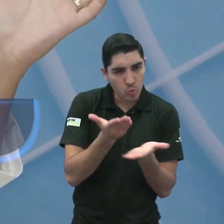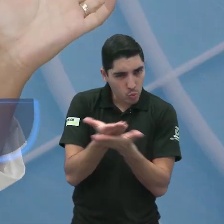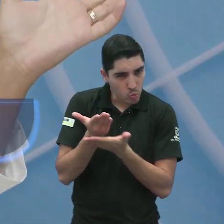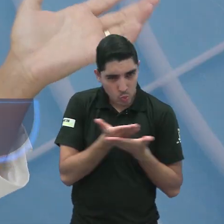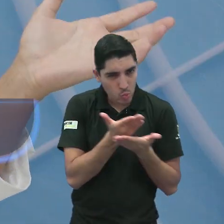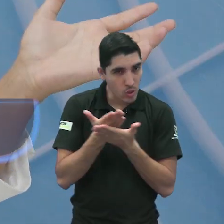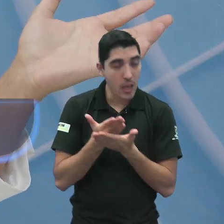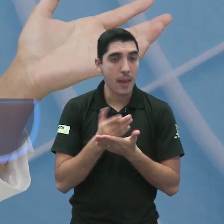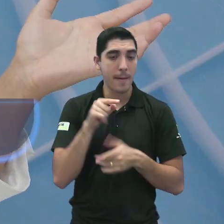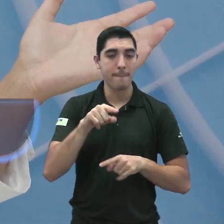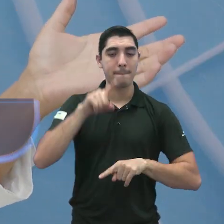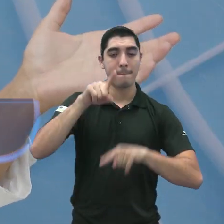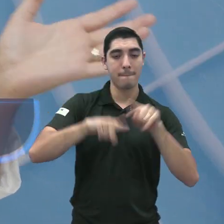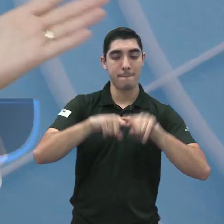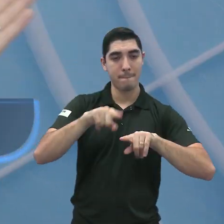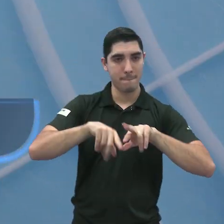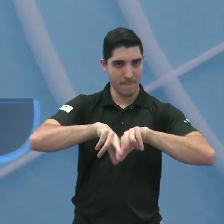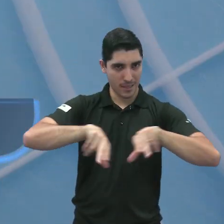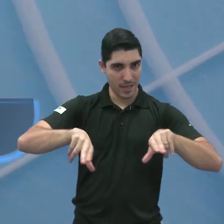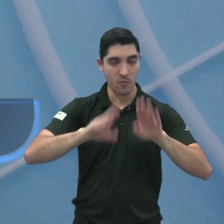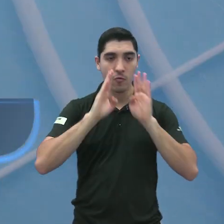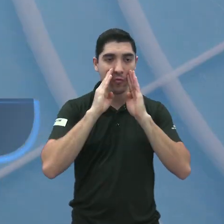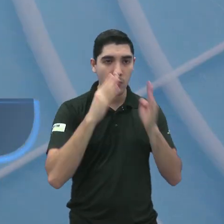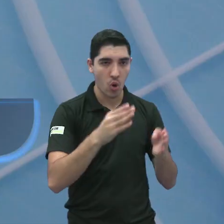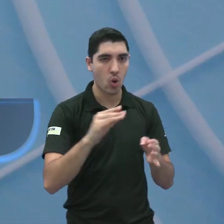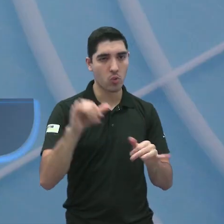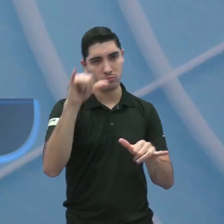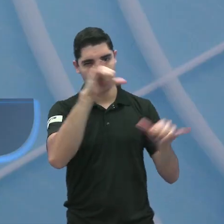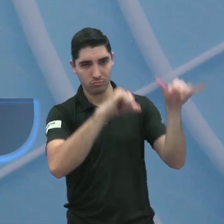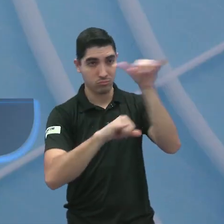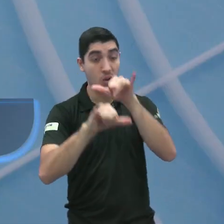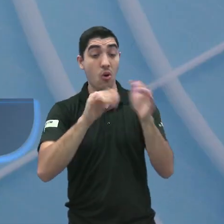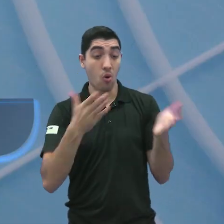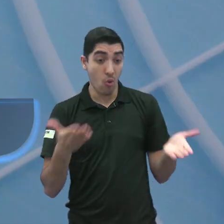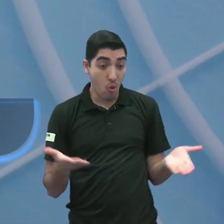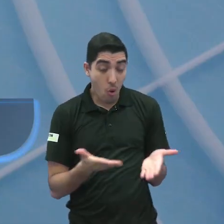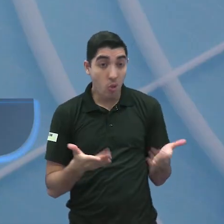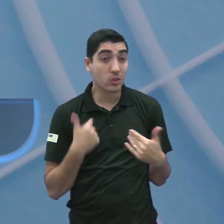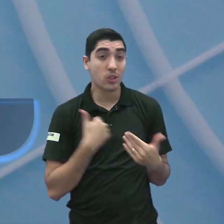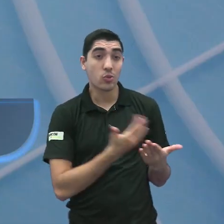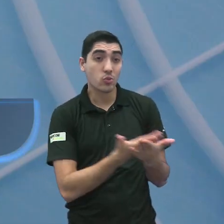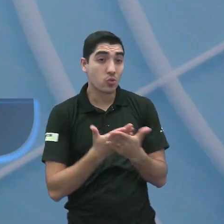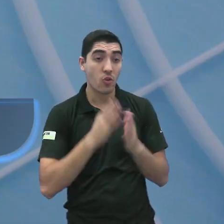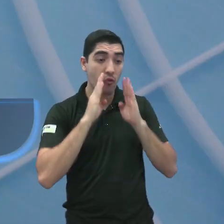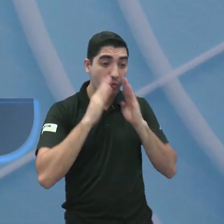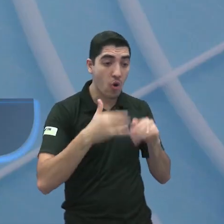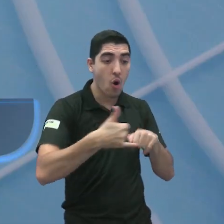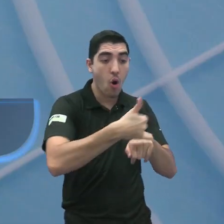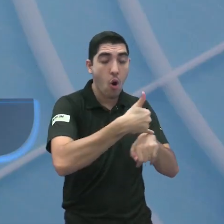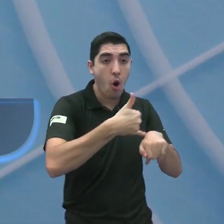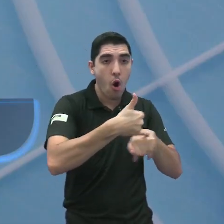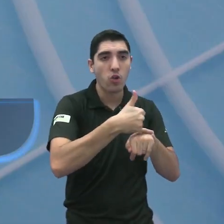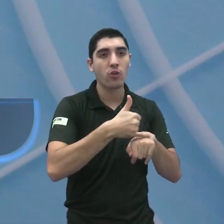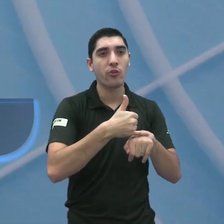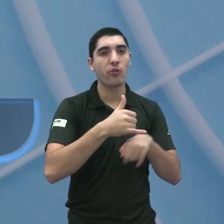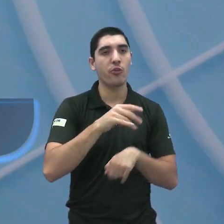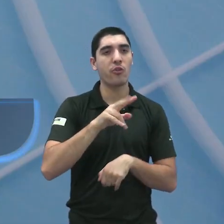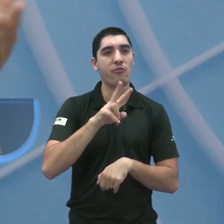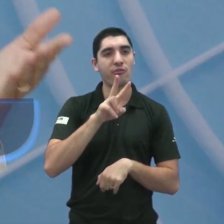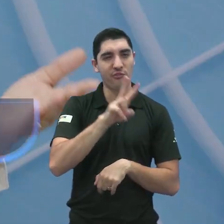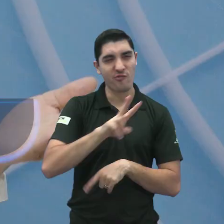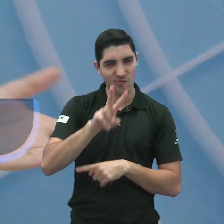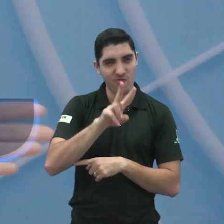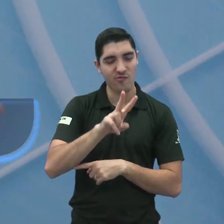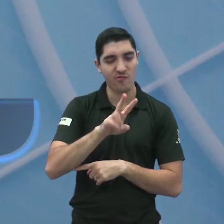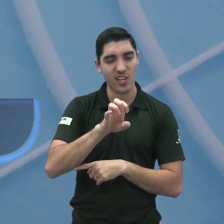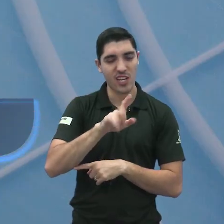materiais para aplicação aeroespacial e hoje eu trabalho com estudo de óleos vegetais para lubrificação. Então, e